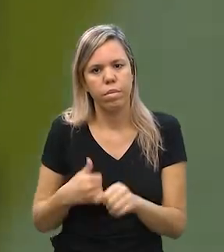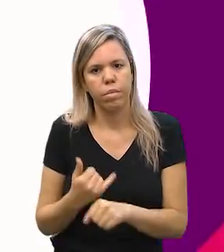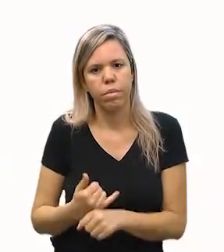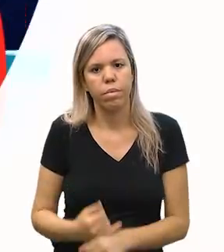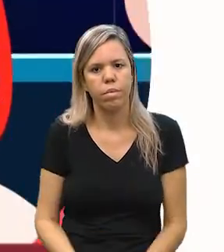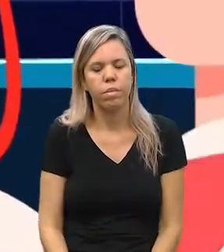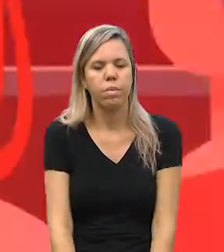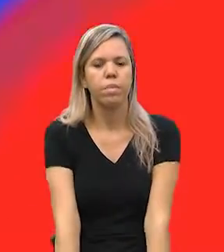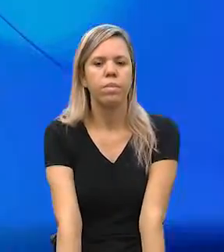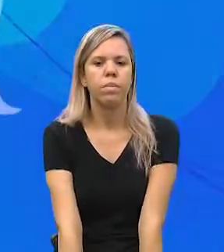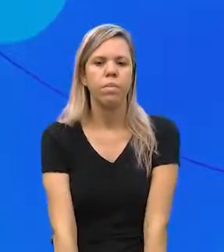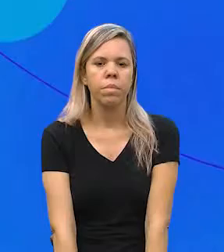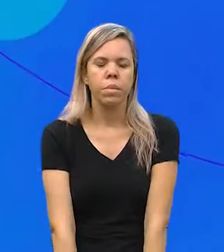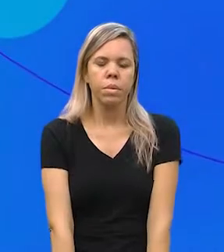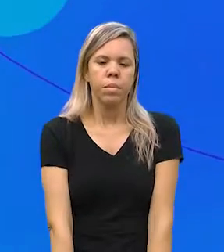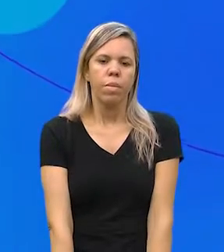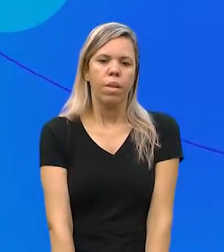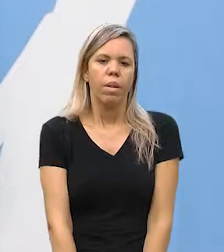site.